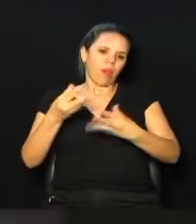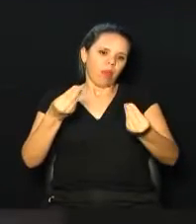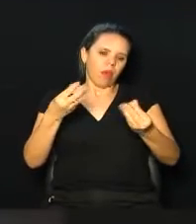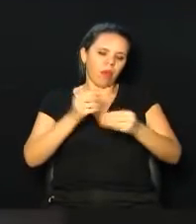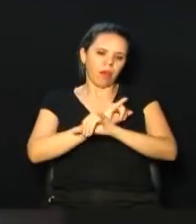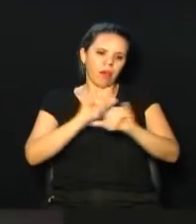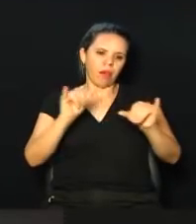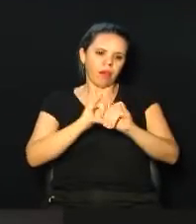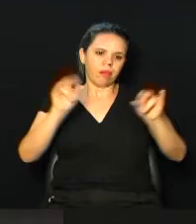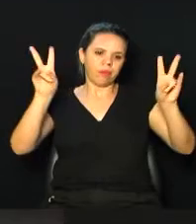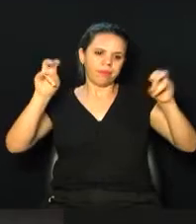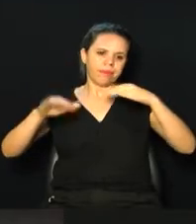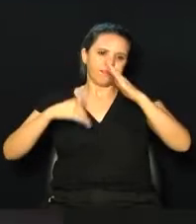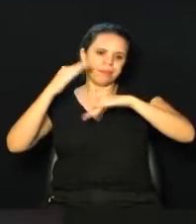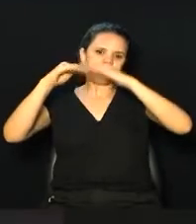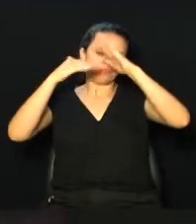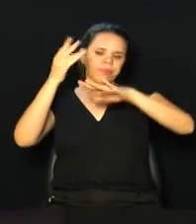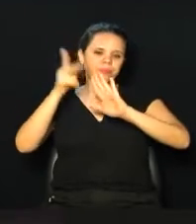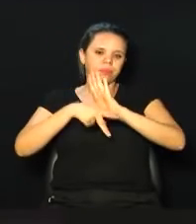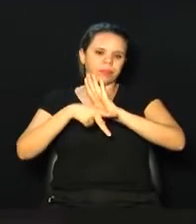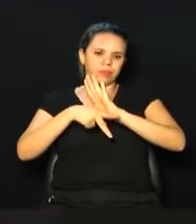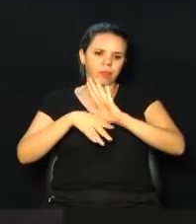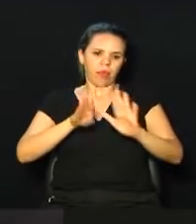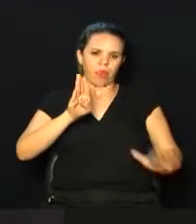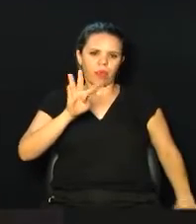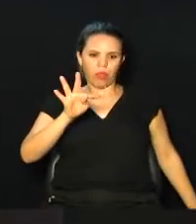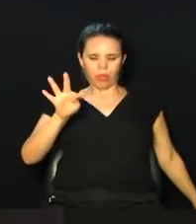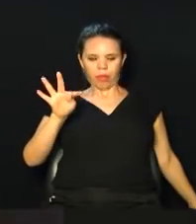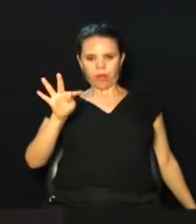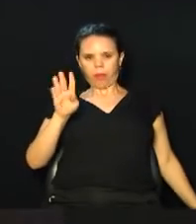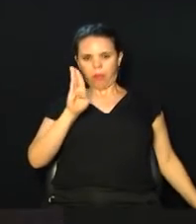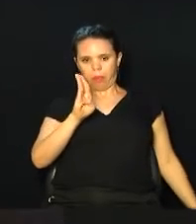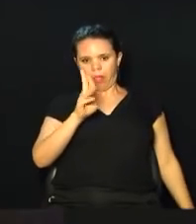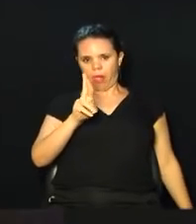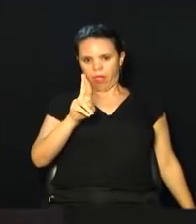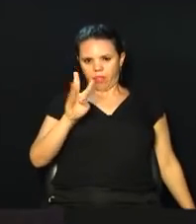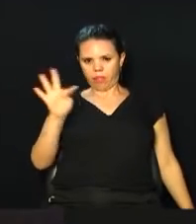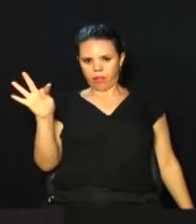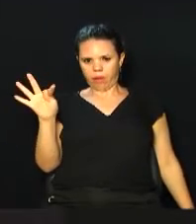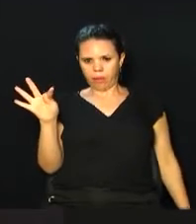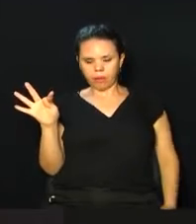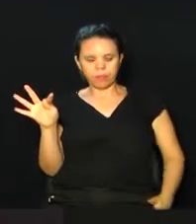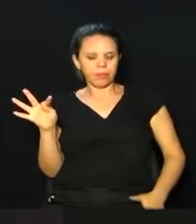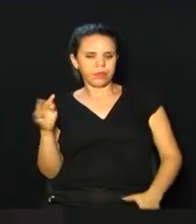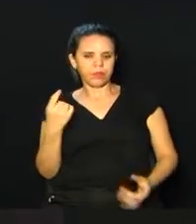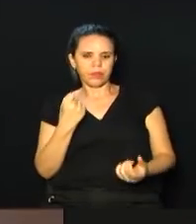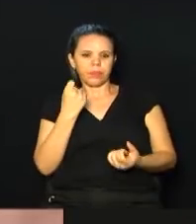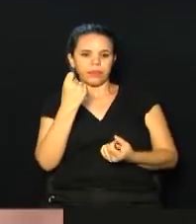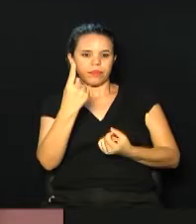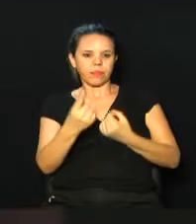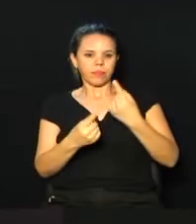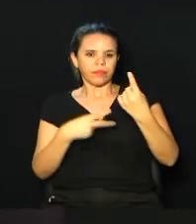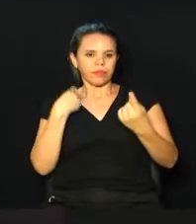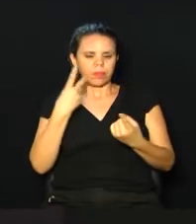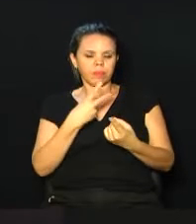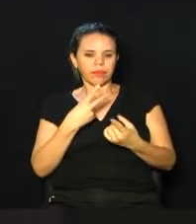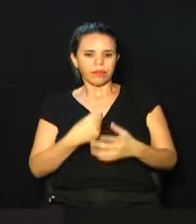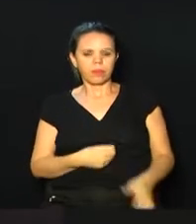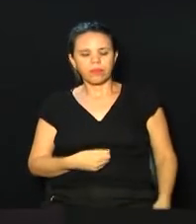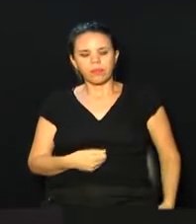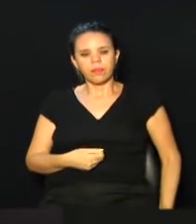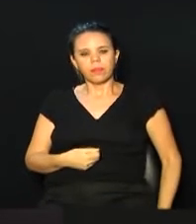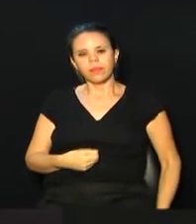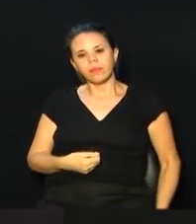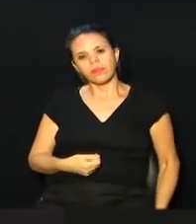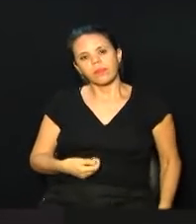a respeito do desenvolvimento do projeto do BRT, né? E alguns vereadores que mais se